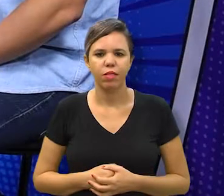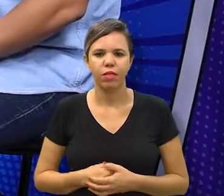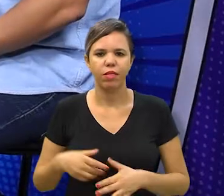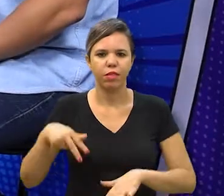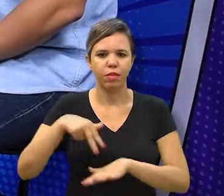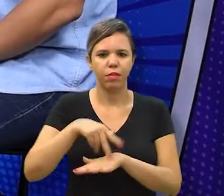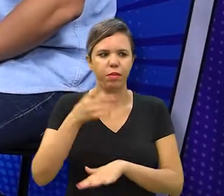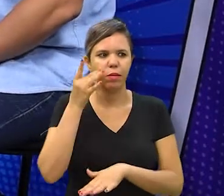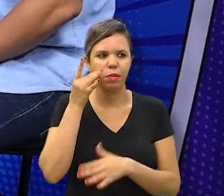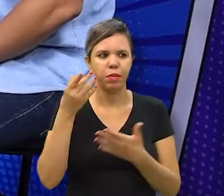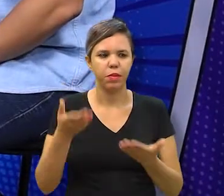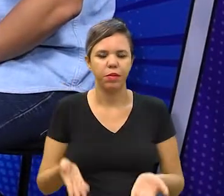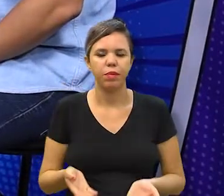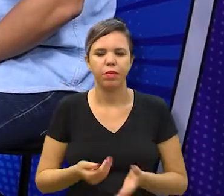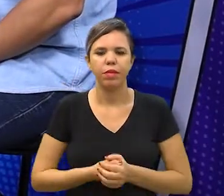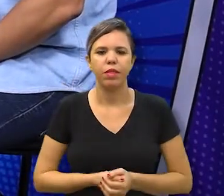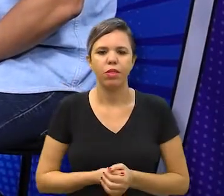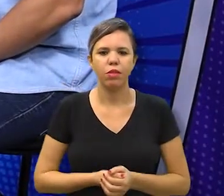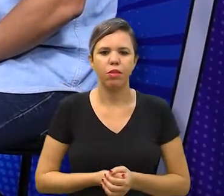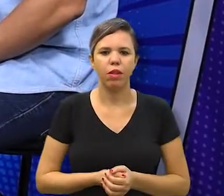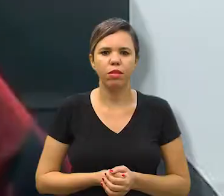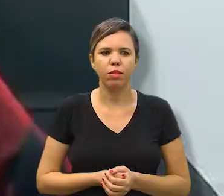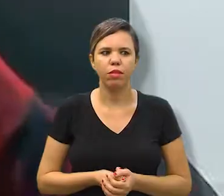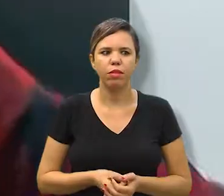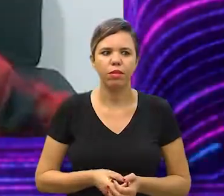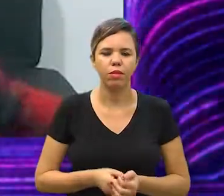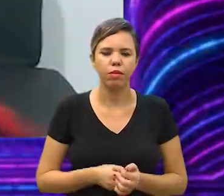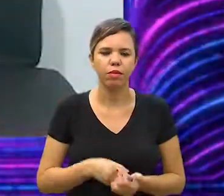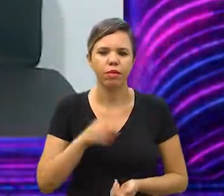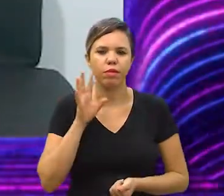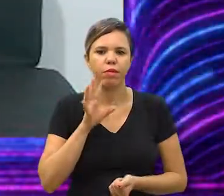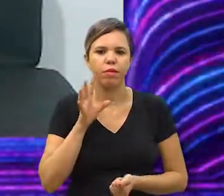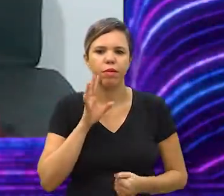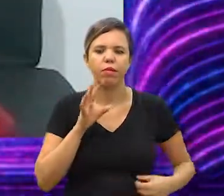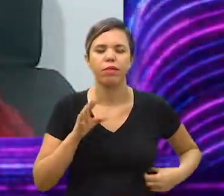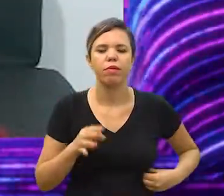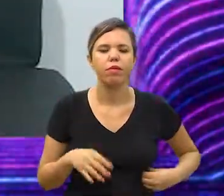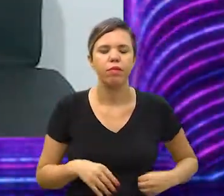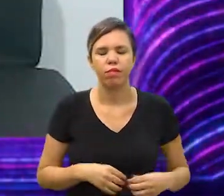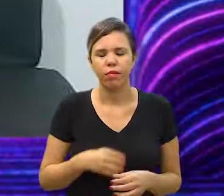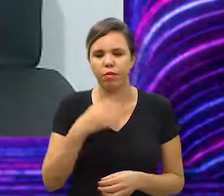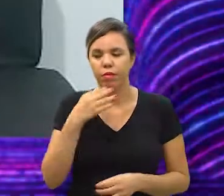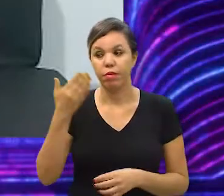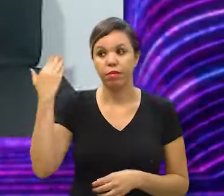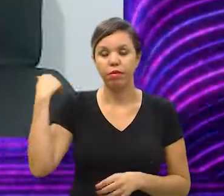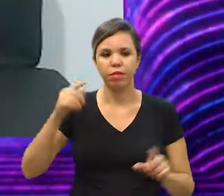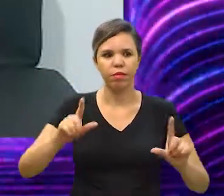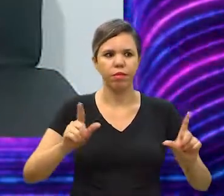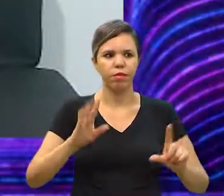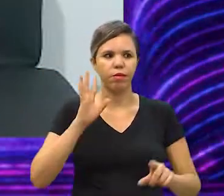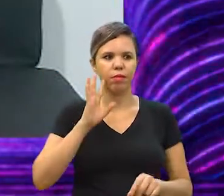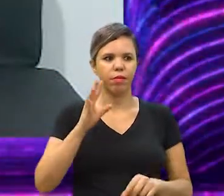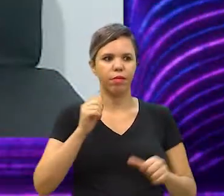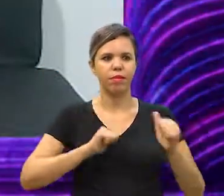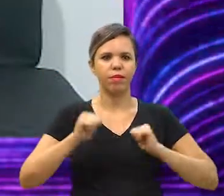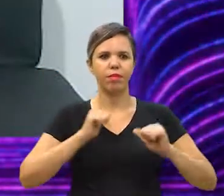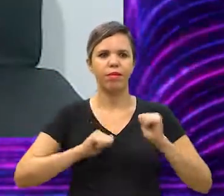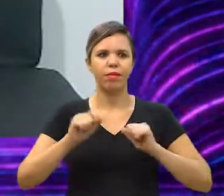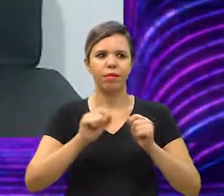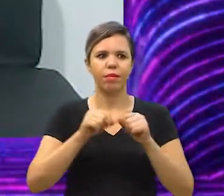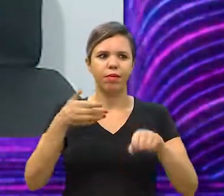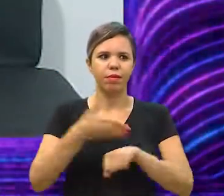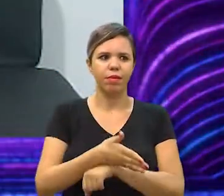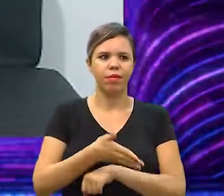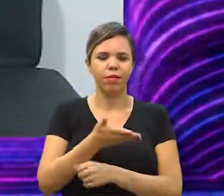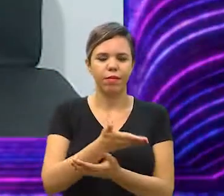veio presencial, né? Isso. Foi muito legal conhecer o estúdio, né? Das outras duas vezes. Tava até ansioso para poder fazer